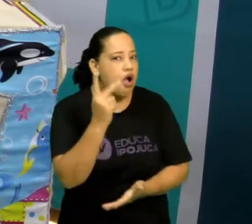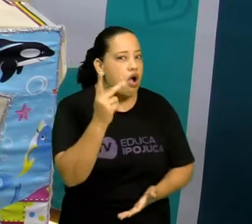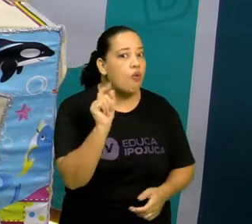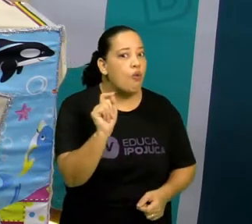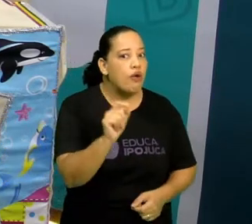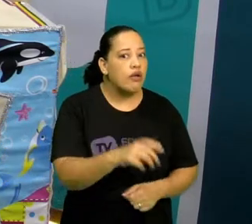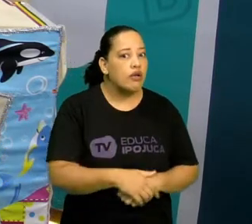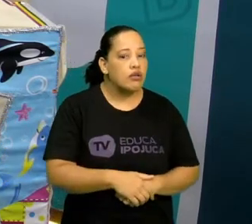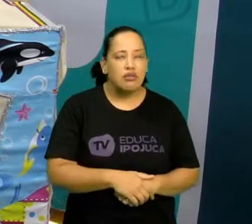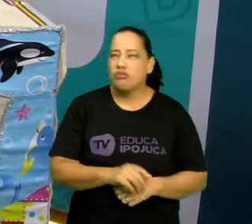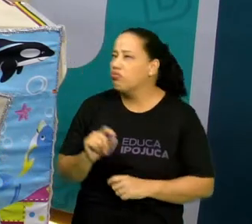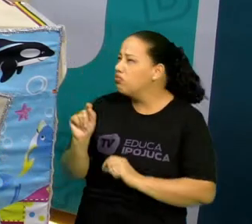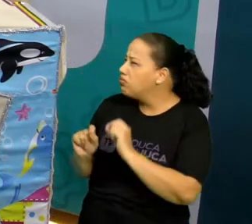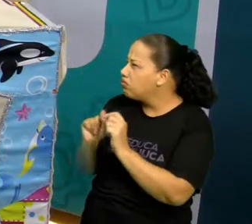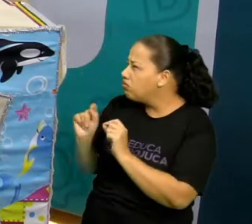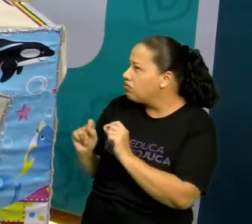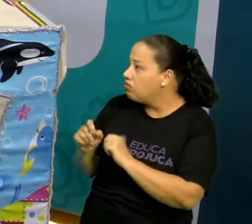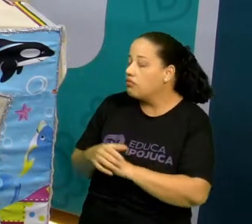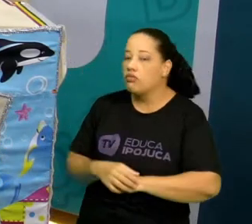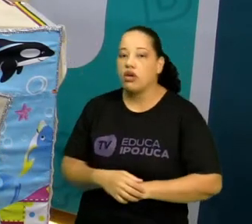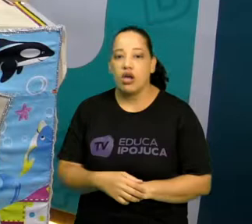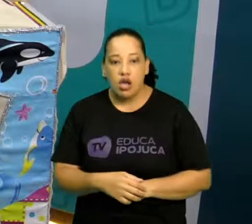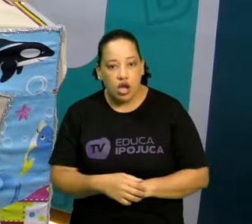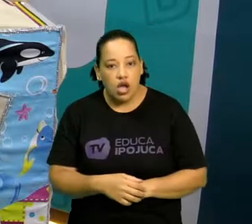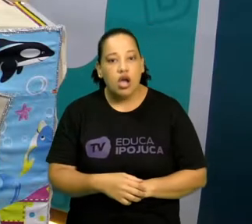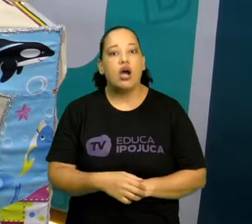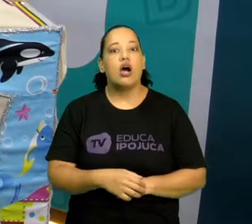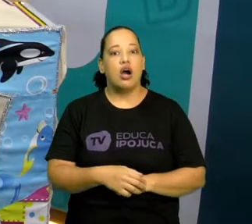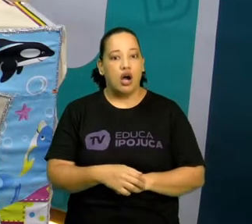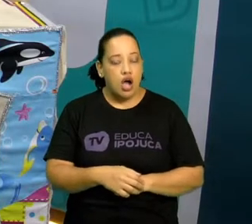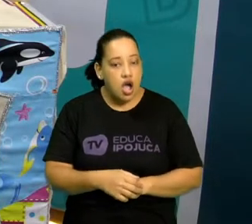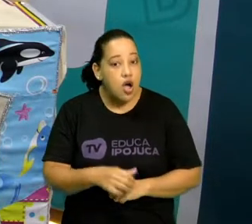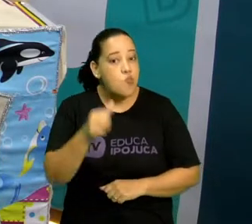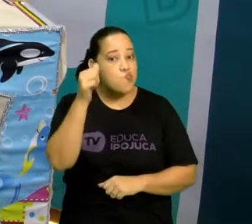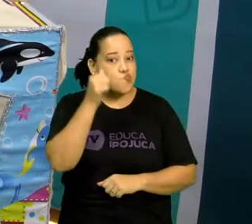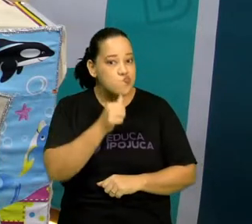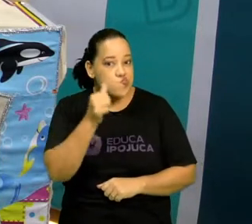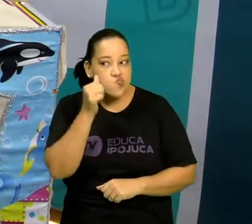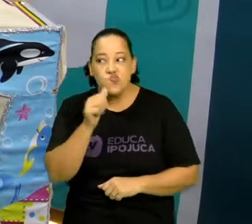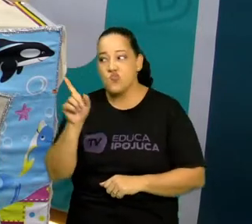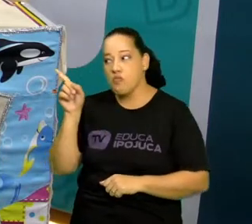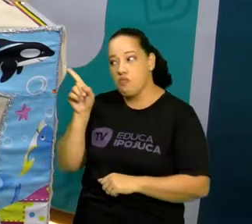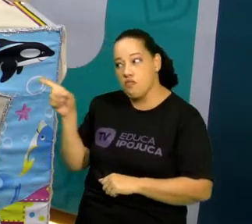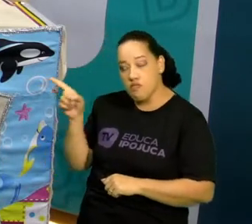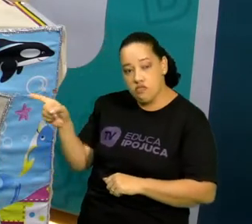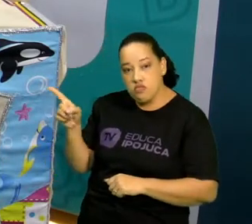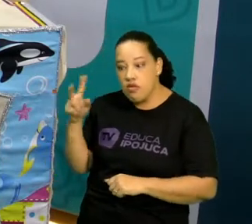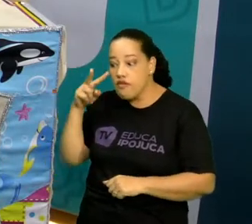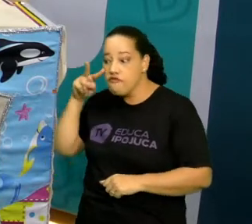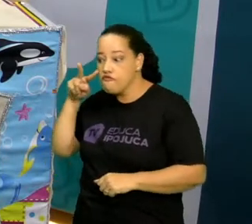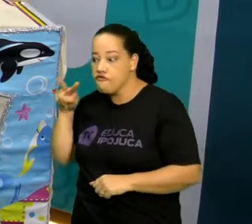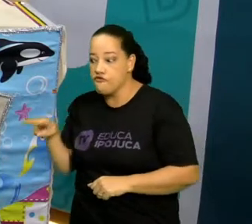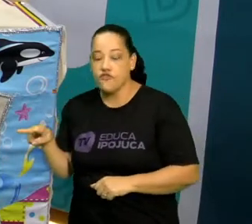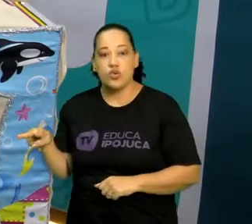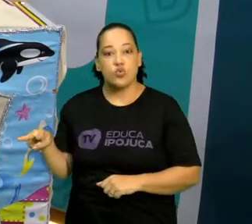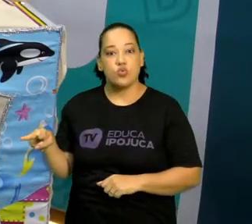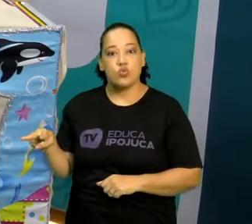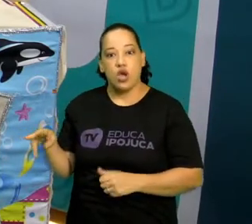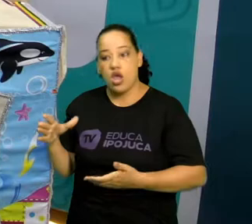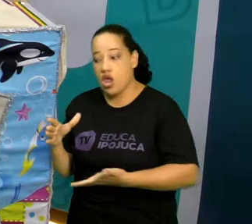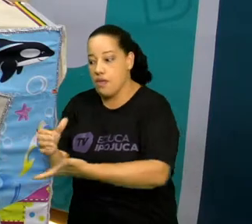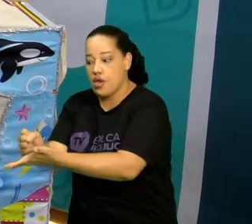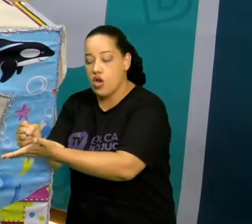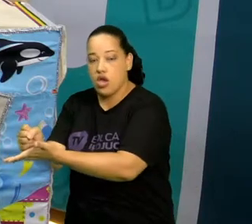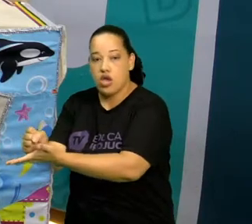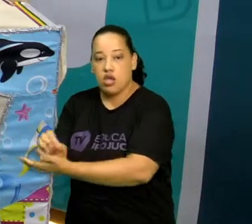quê? A dona viu, Leiturinha. Ele pegando? Isso mesmo. E tu